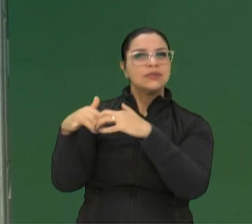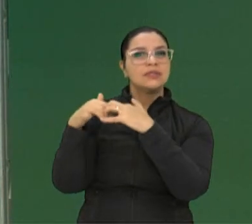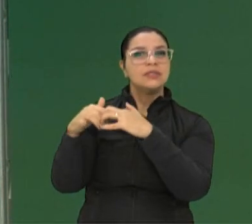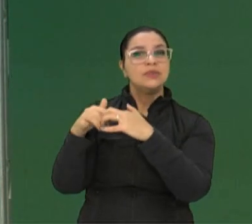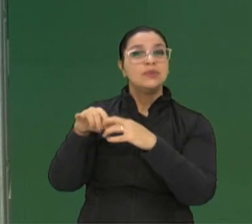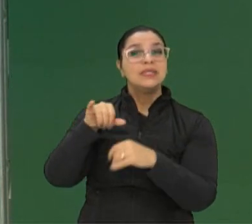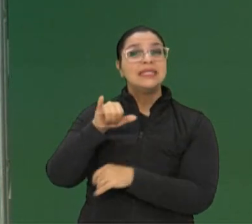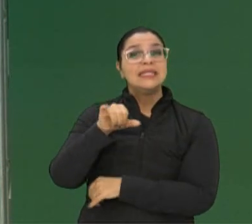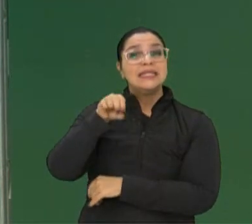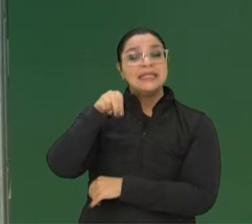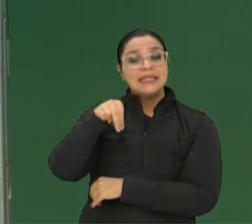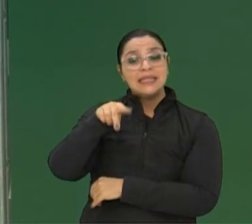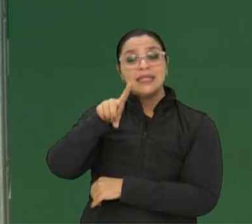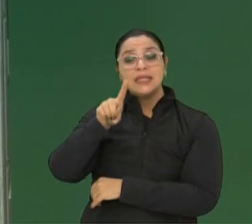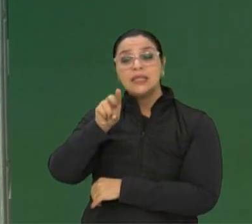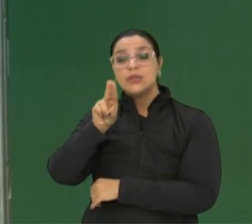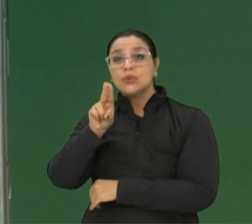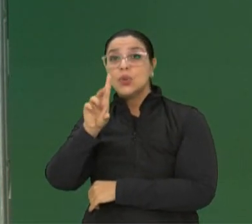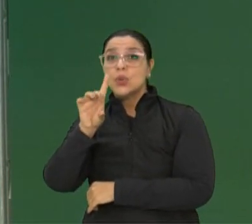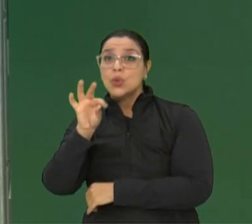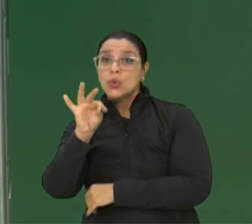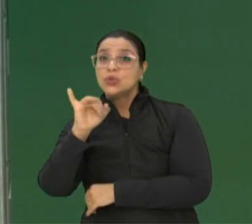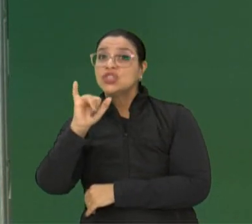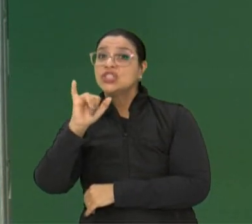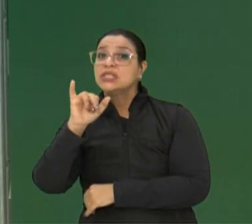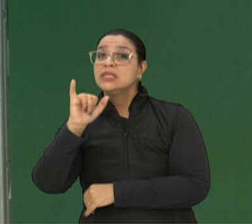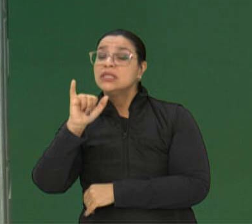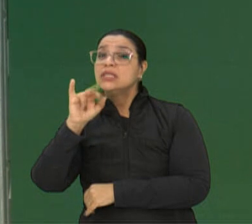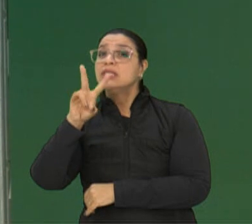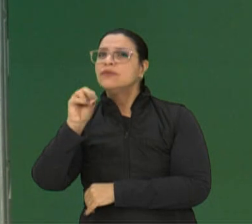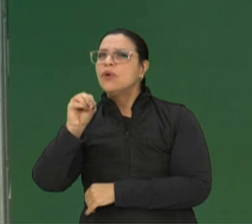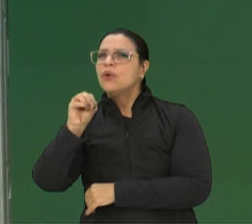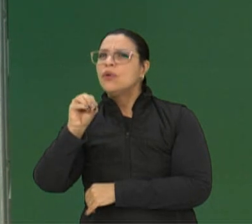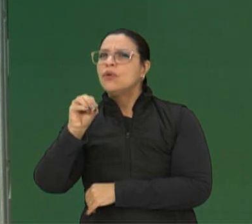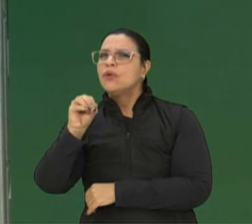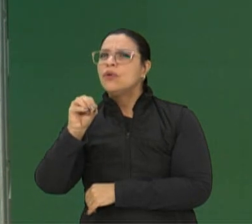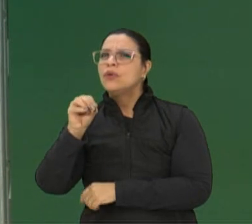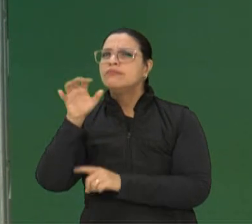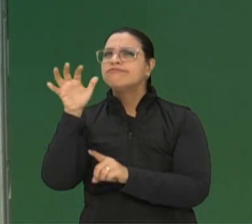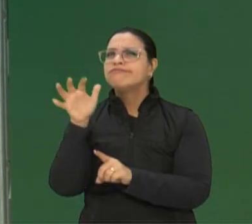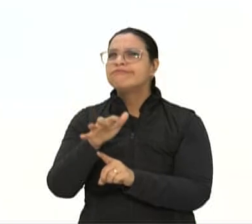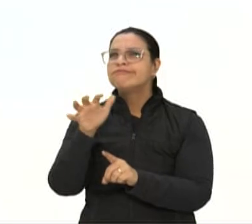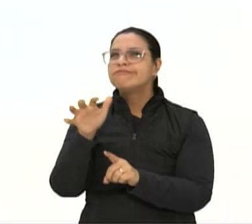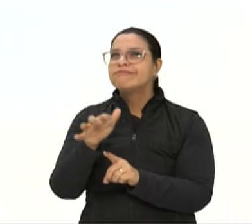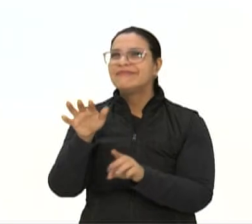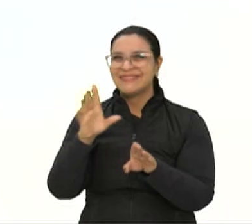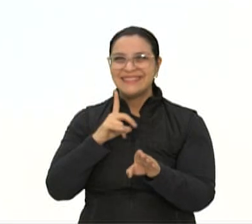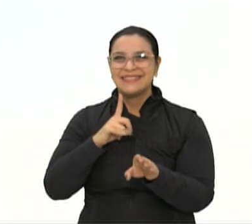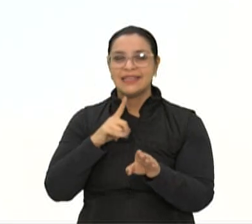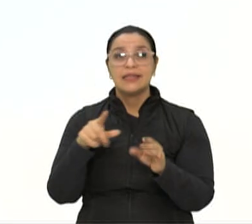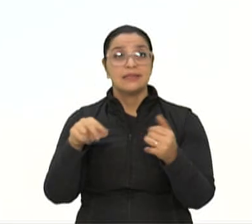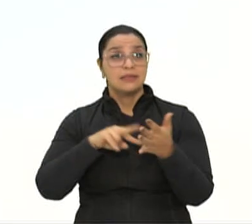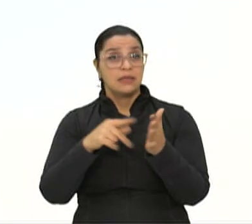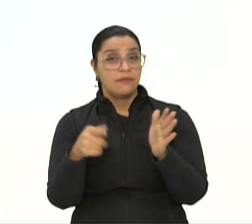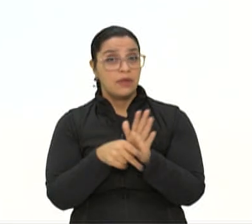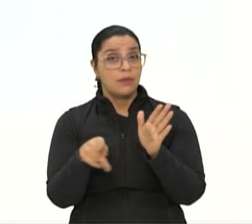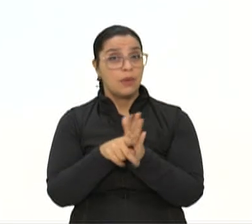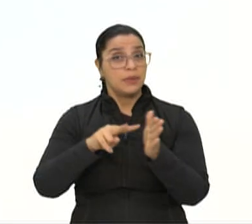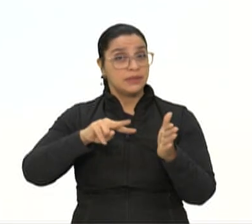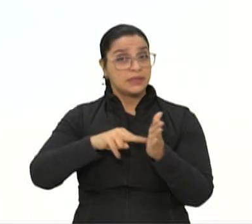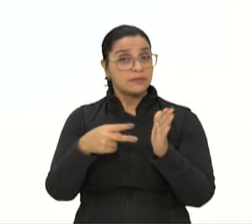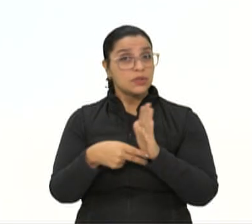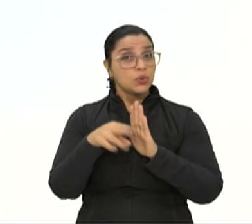que é indução? Quando você é induzido a um conhecimento, tá? O Hume diz o seguinte, ó: a indução vai ser o